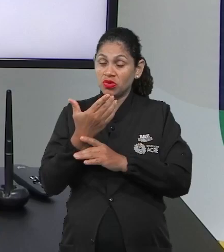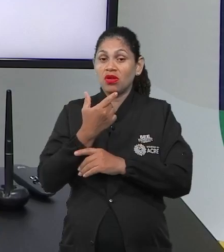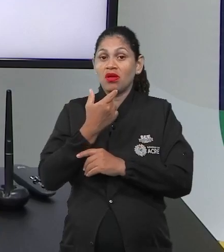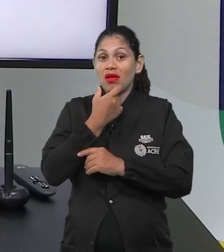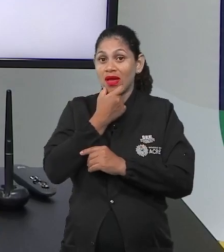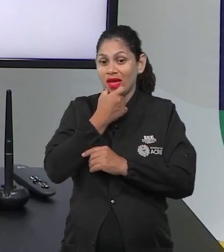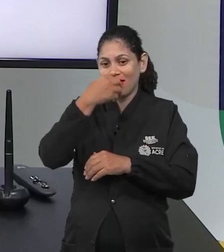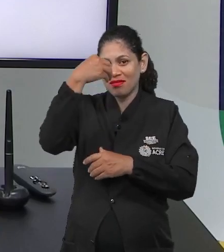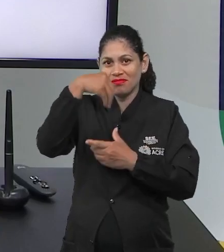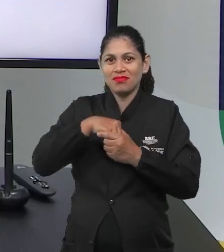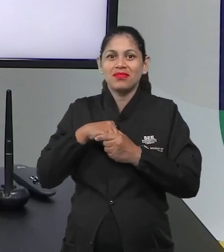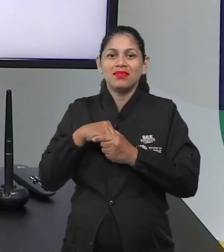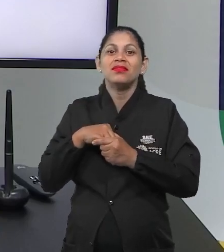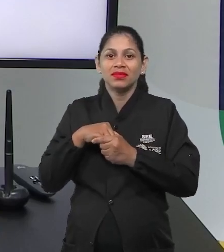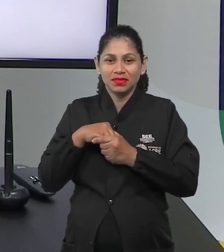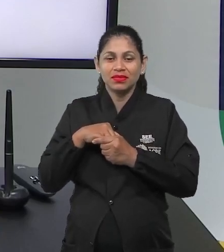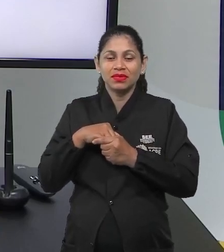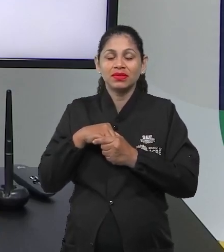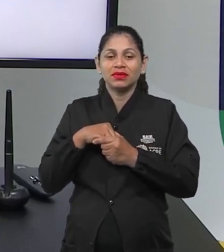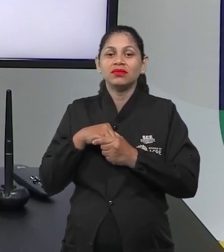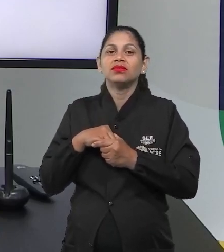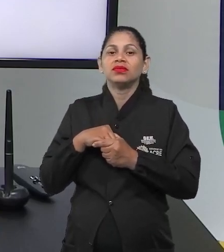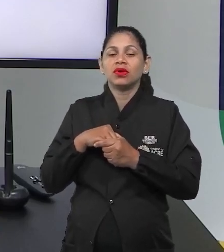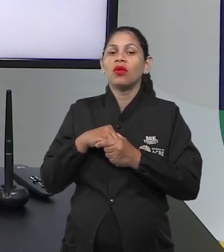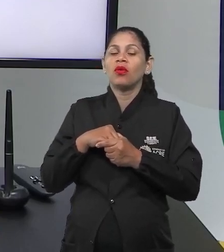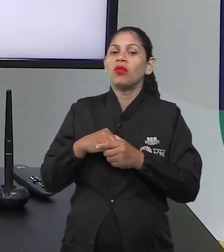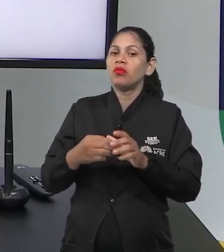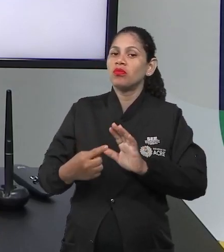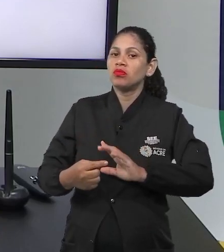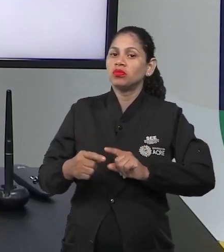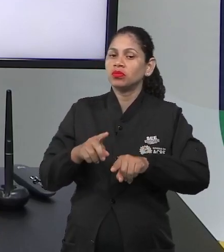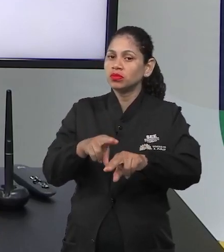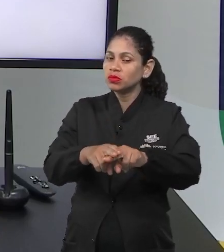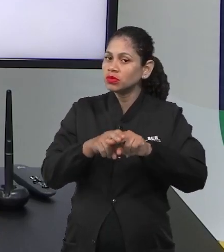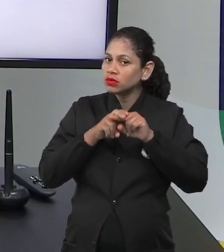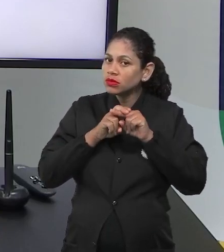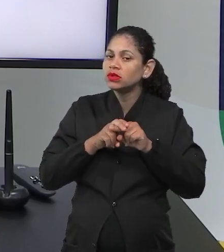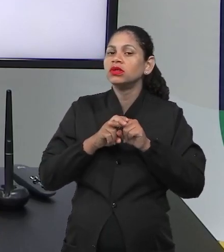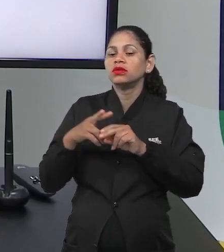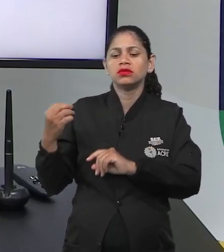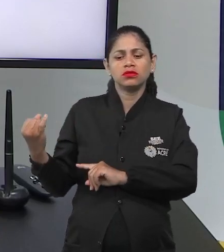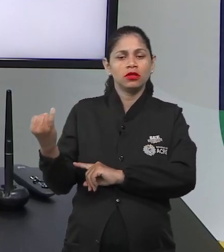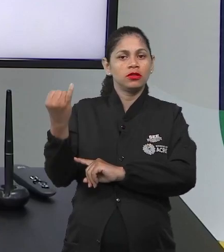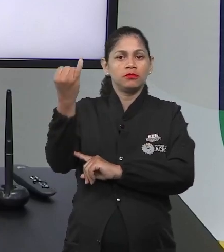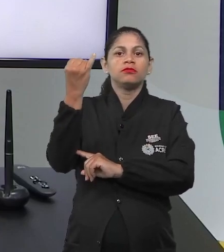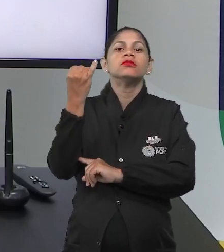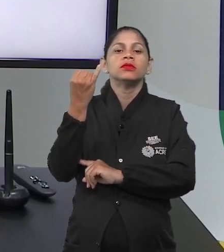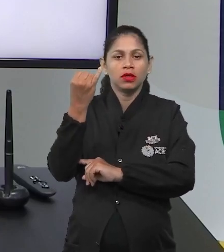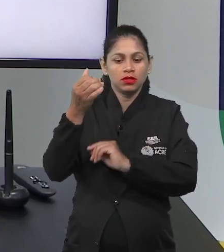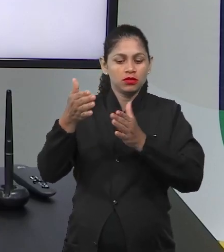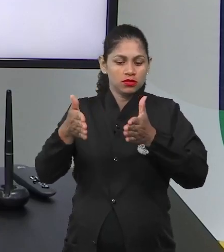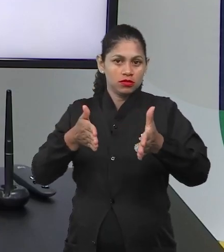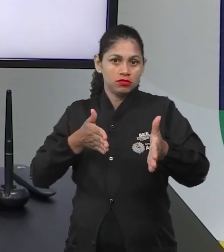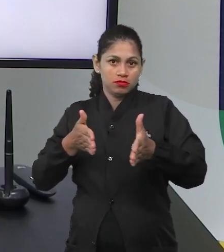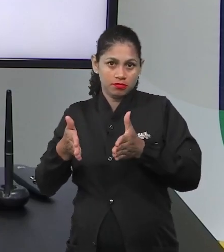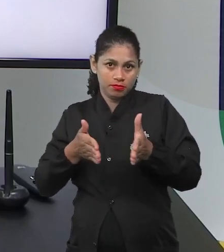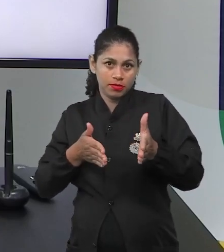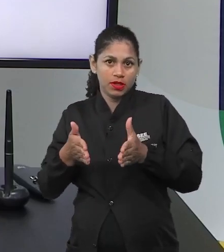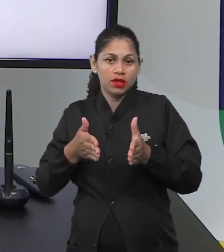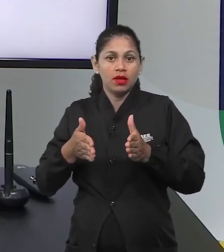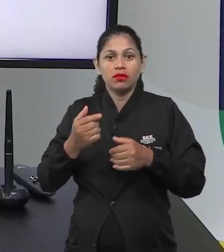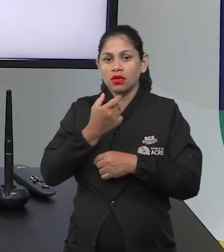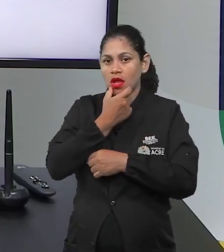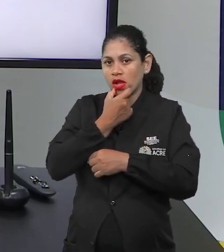Então, esse é o motivo da contribuição, da importância que William Shakespeare tem para a